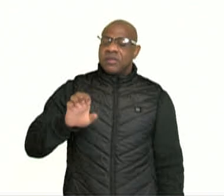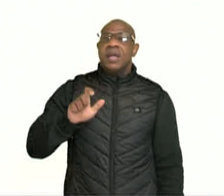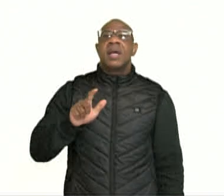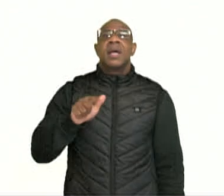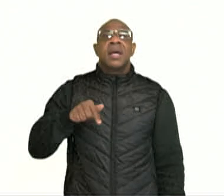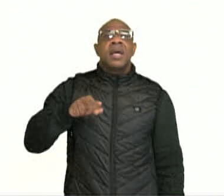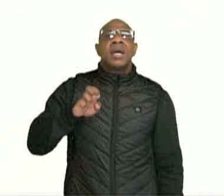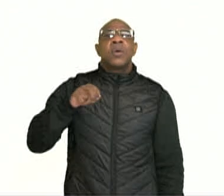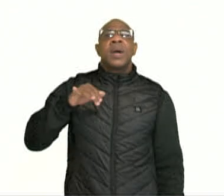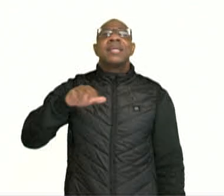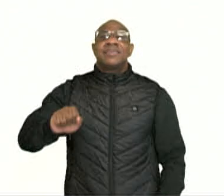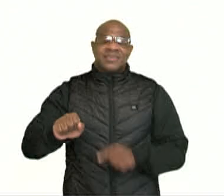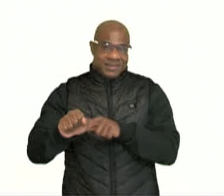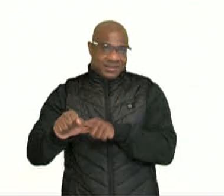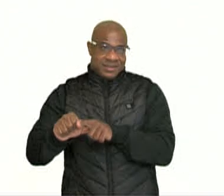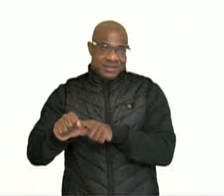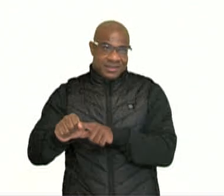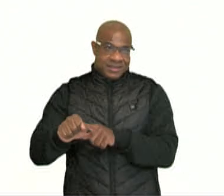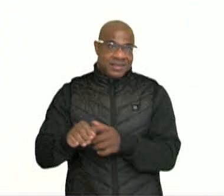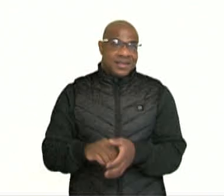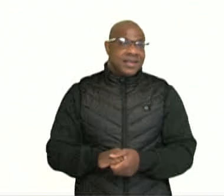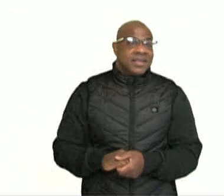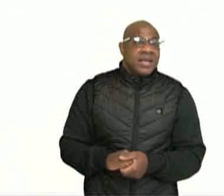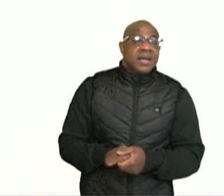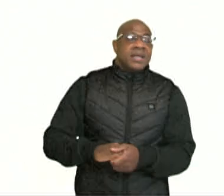Consequência. Porque